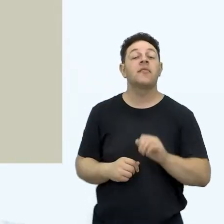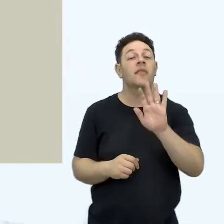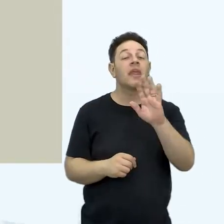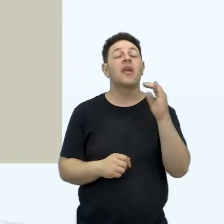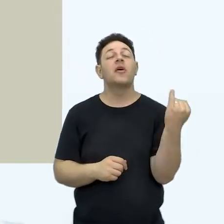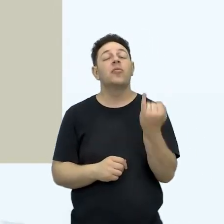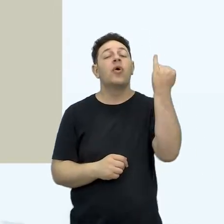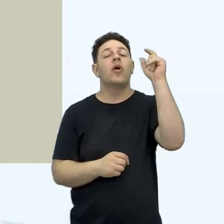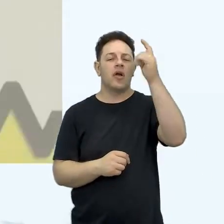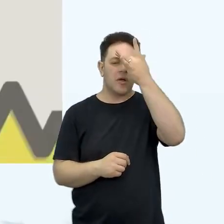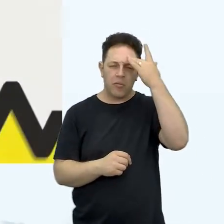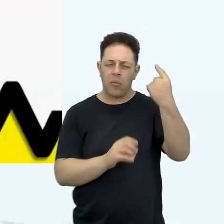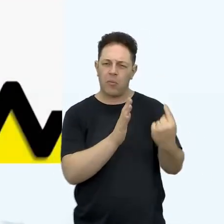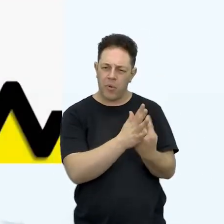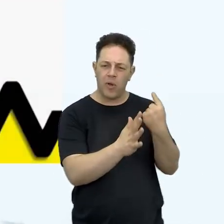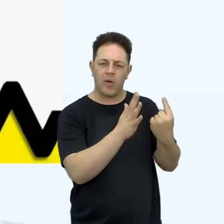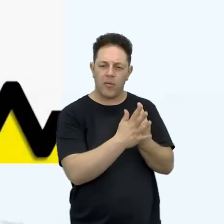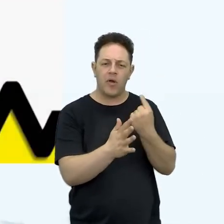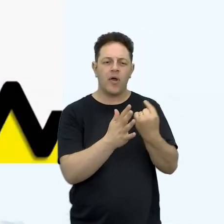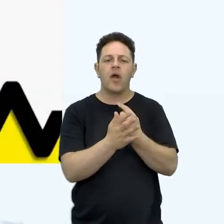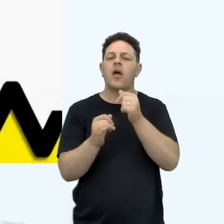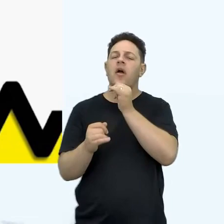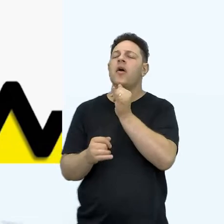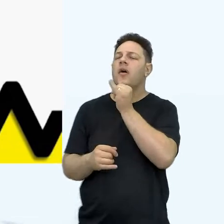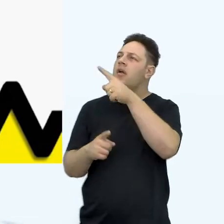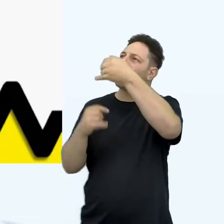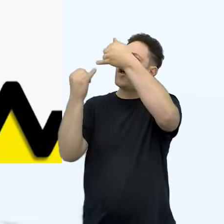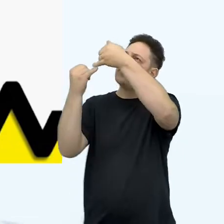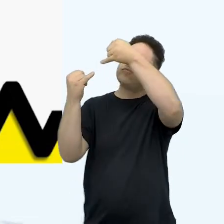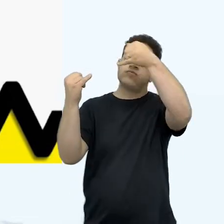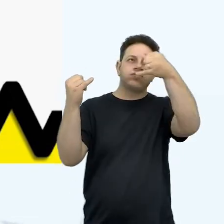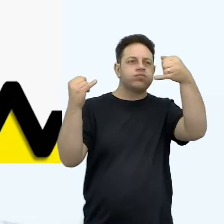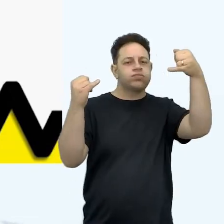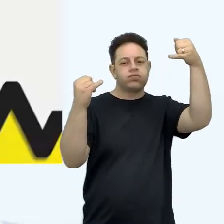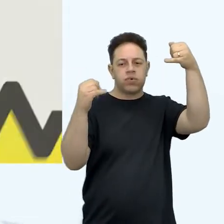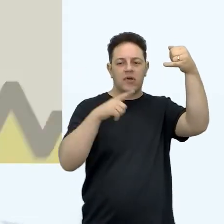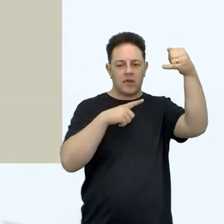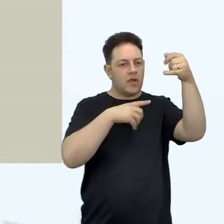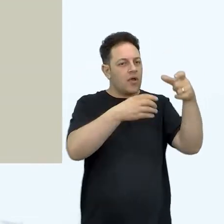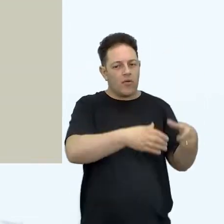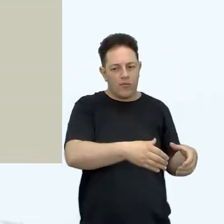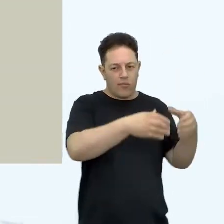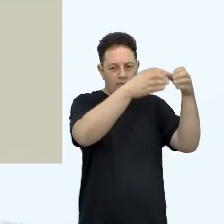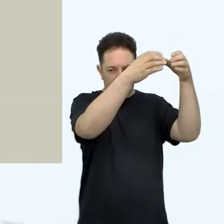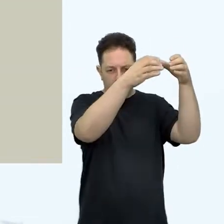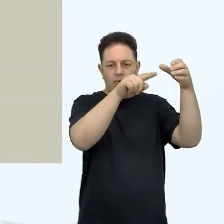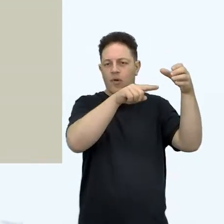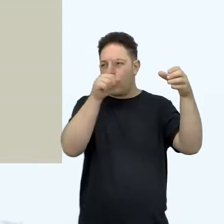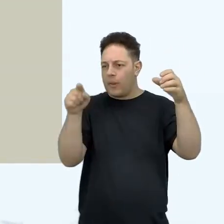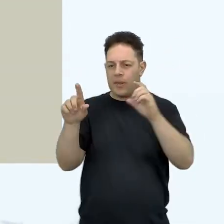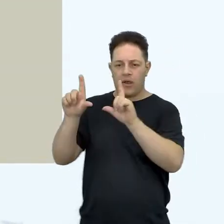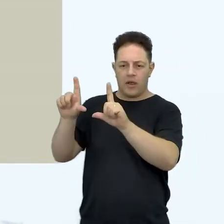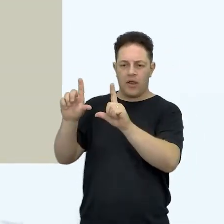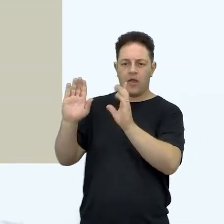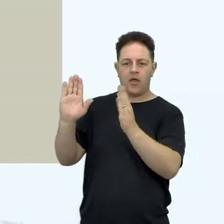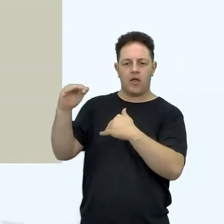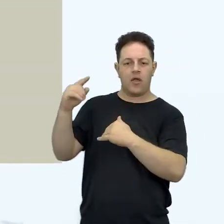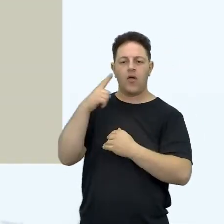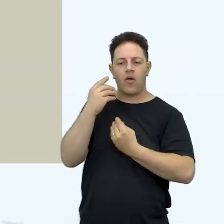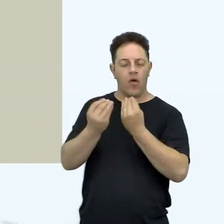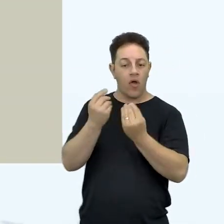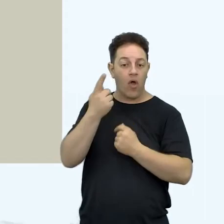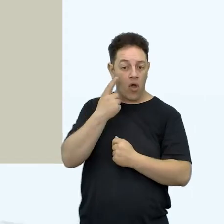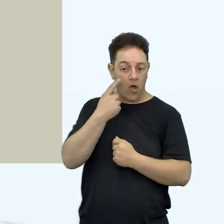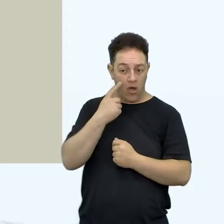importante, muita gente me pergunta com relação ao cabo que alimenta entre o poste e o medidor. Então olha lá, pessoal,